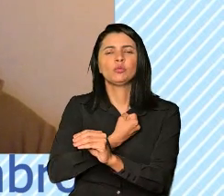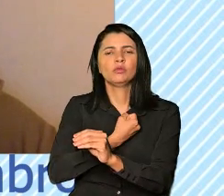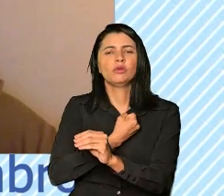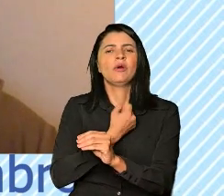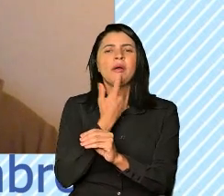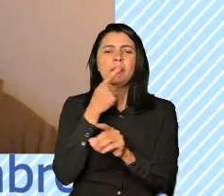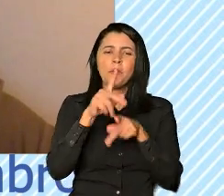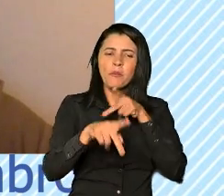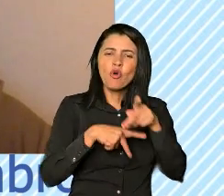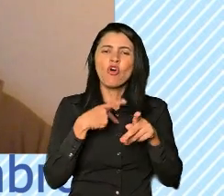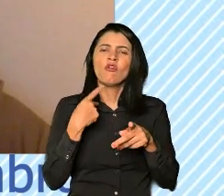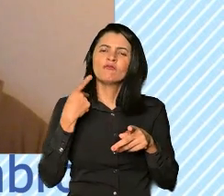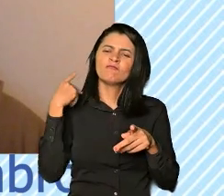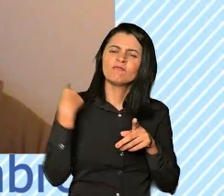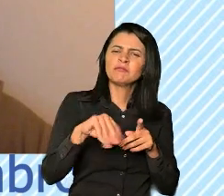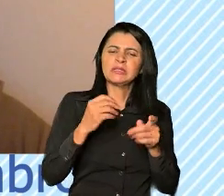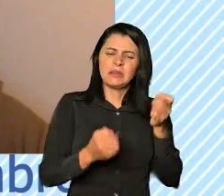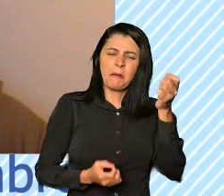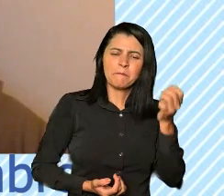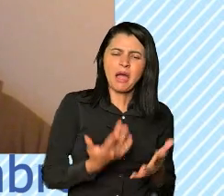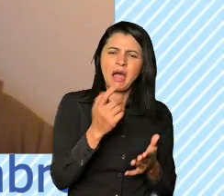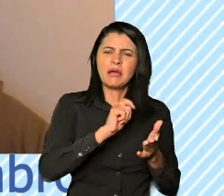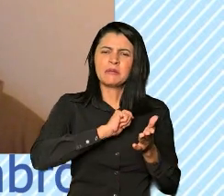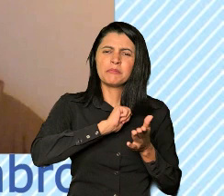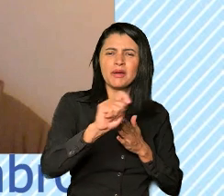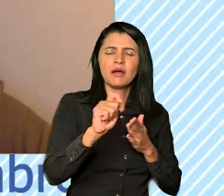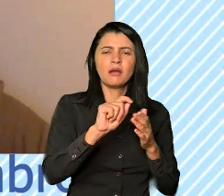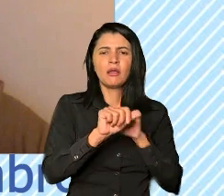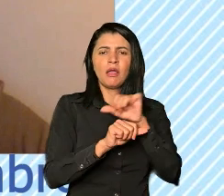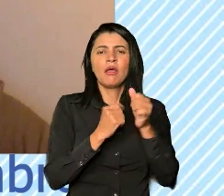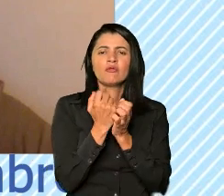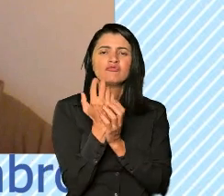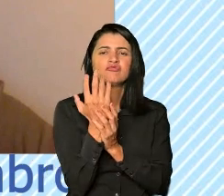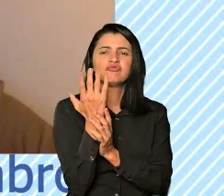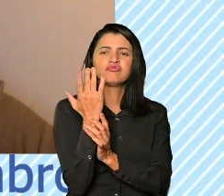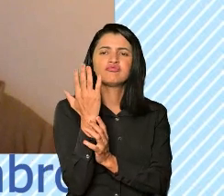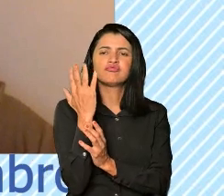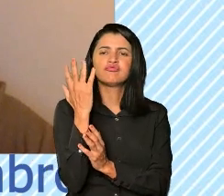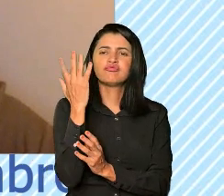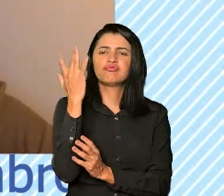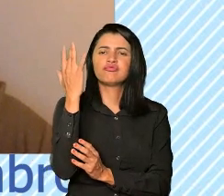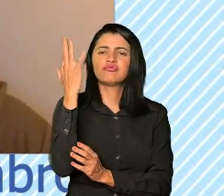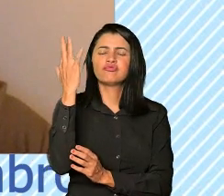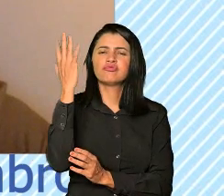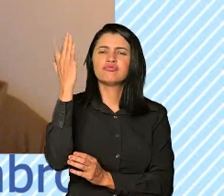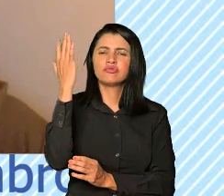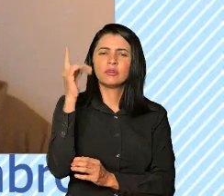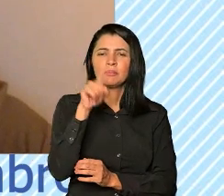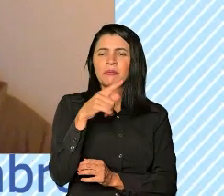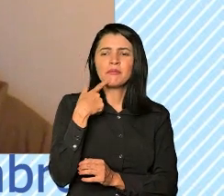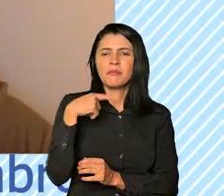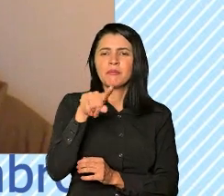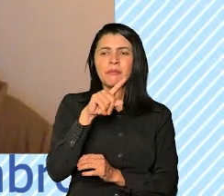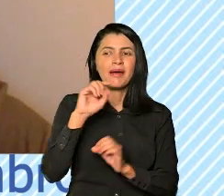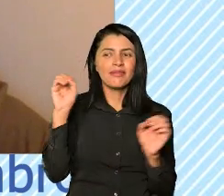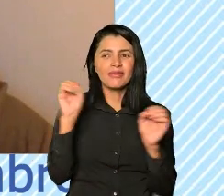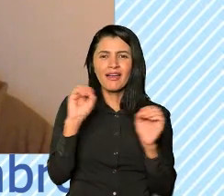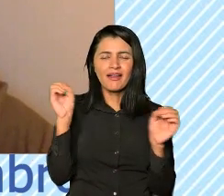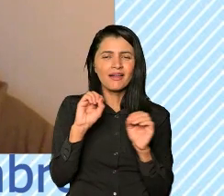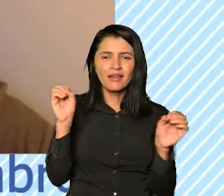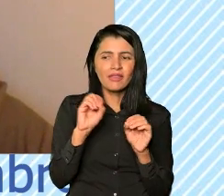massacrando, ocultando, queimando, né, transformando em fumaça, né, tipo, para não deixar nenhum